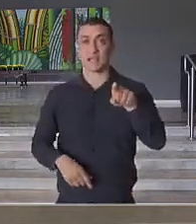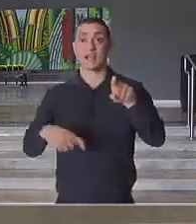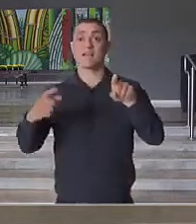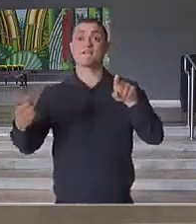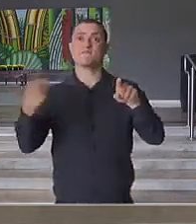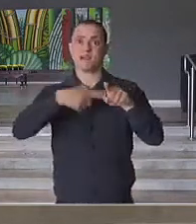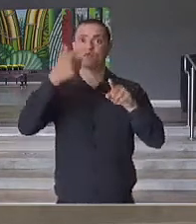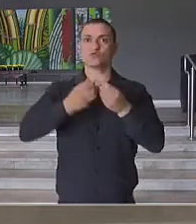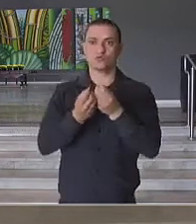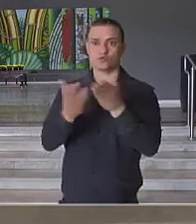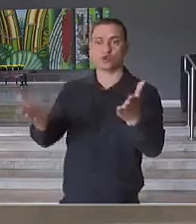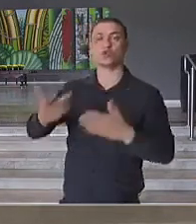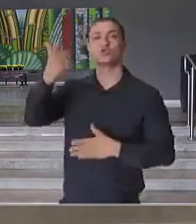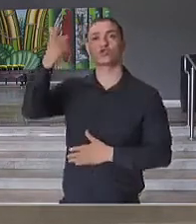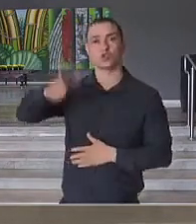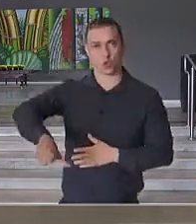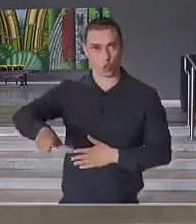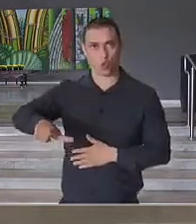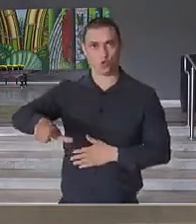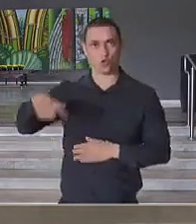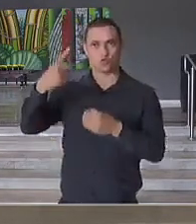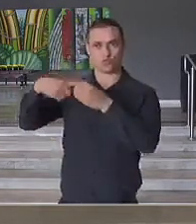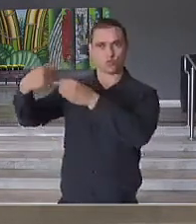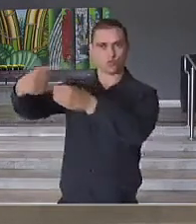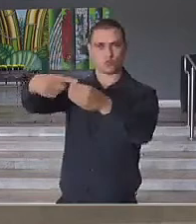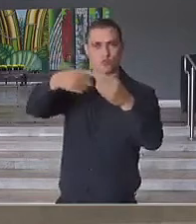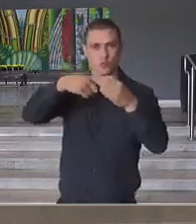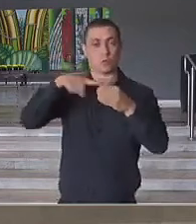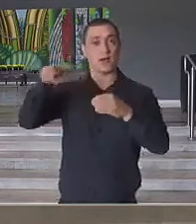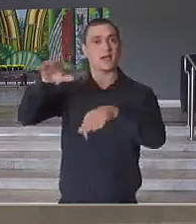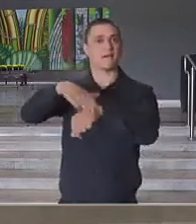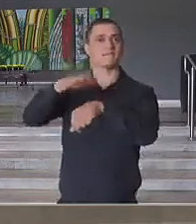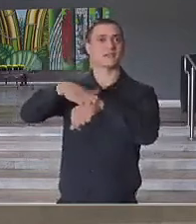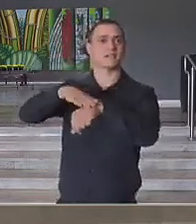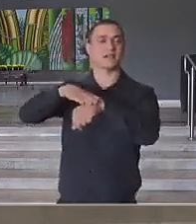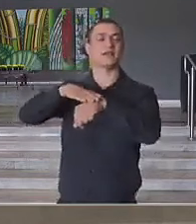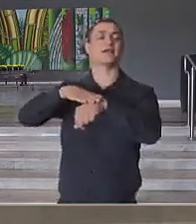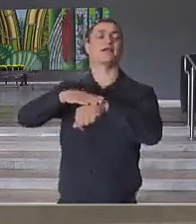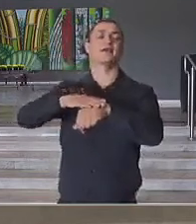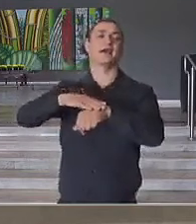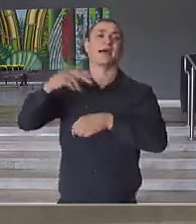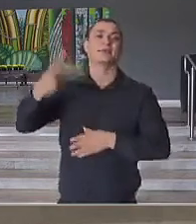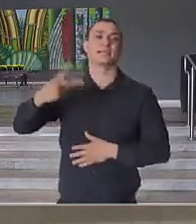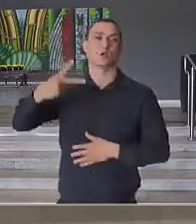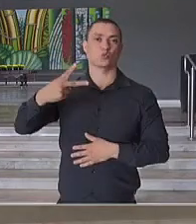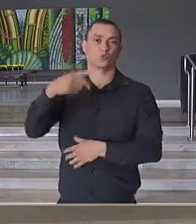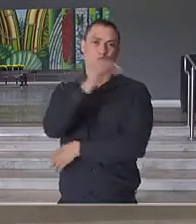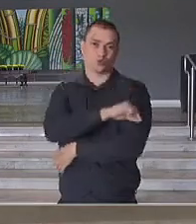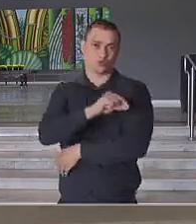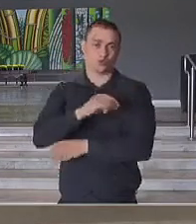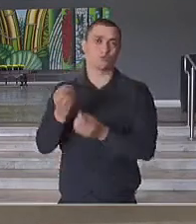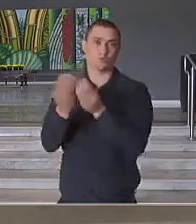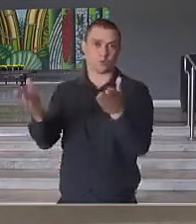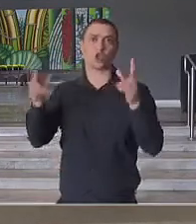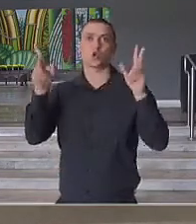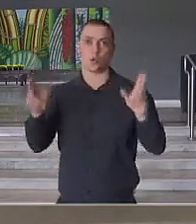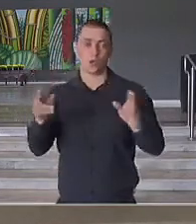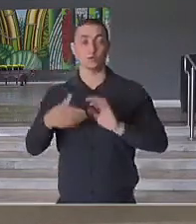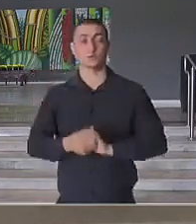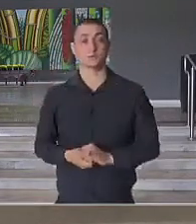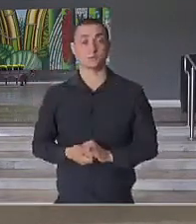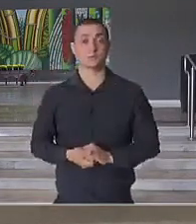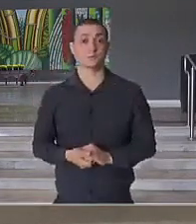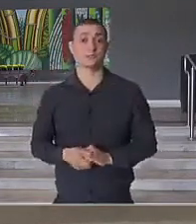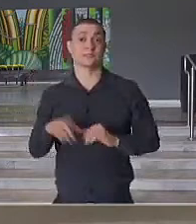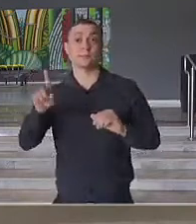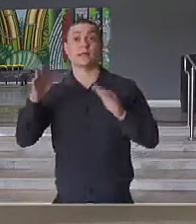ser distribuídas para os municípios, para que façam aí sim a segunda dose da vacina. E,